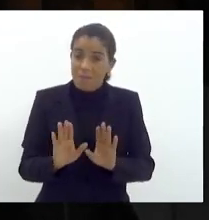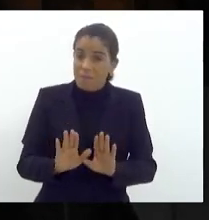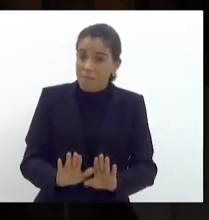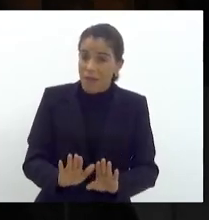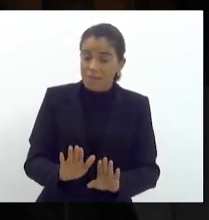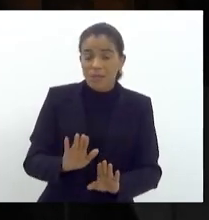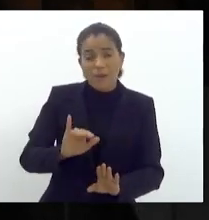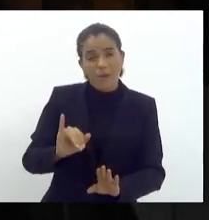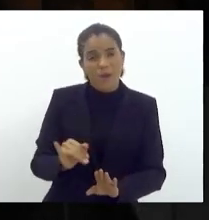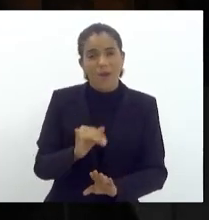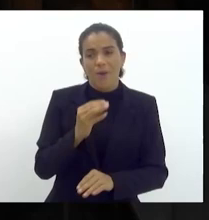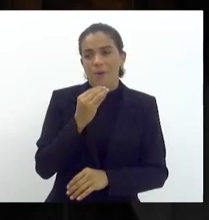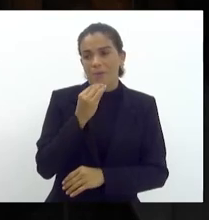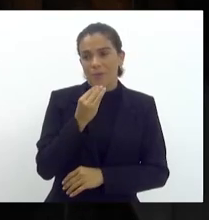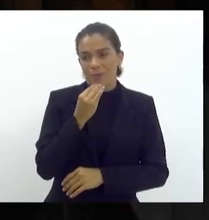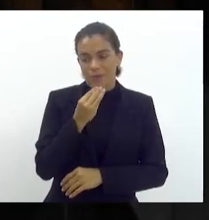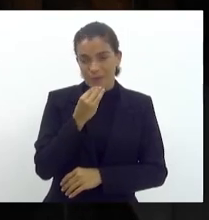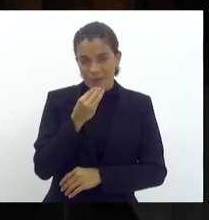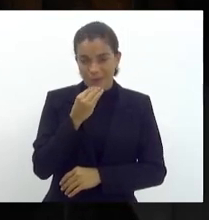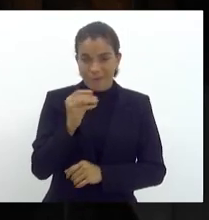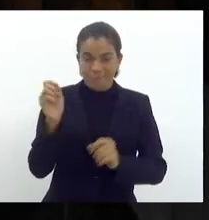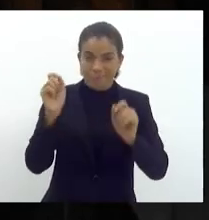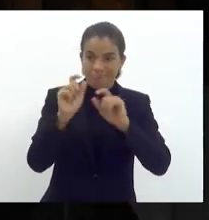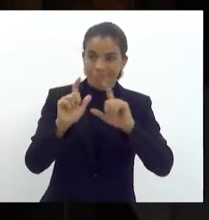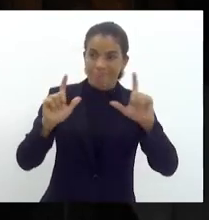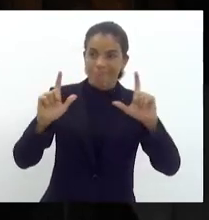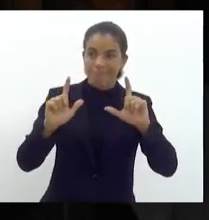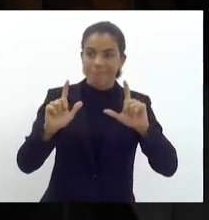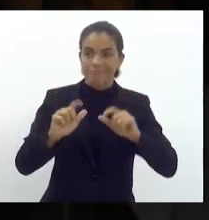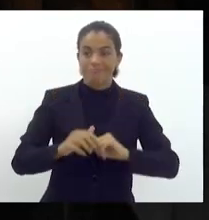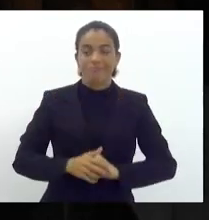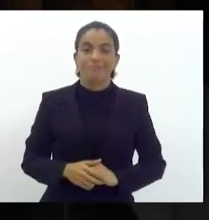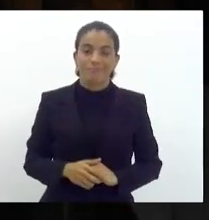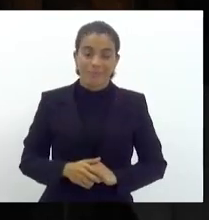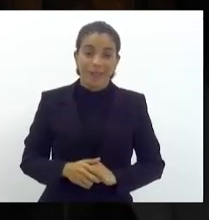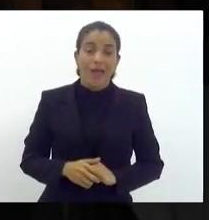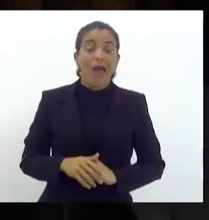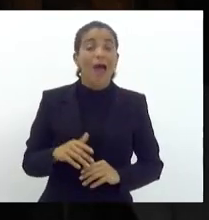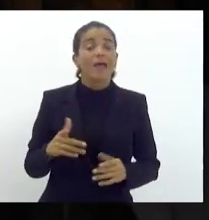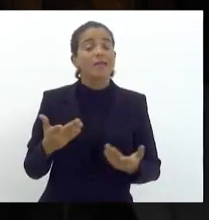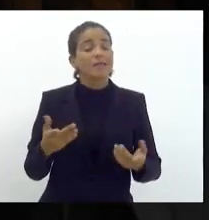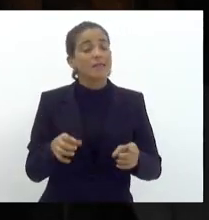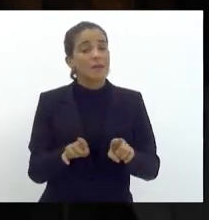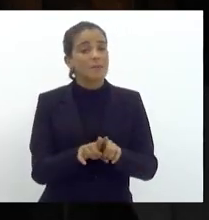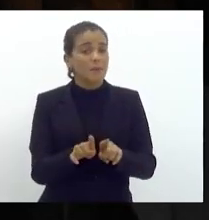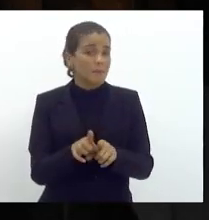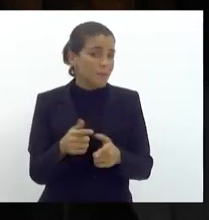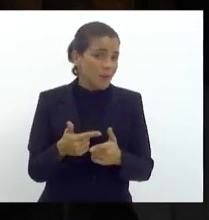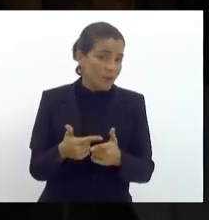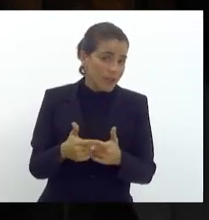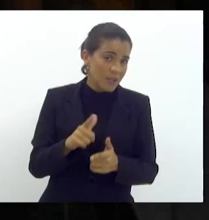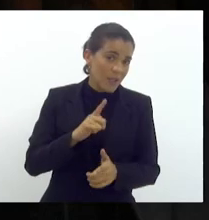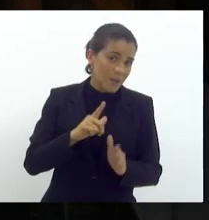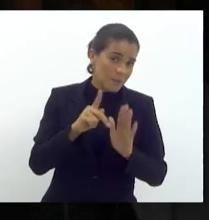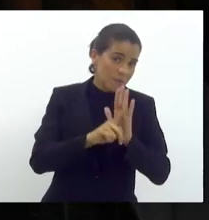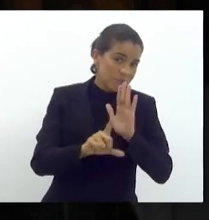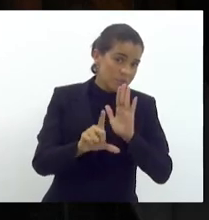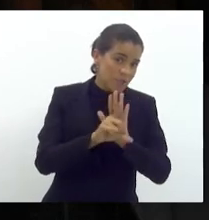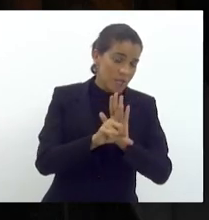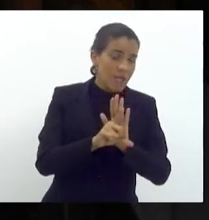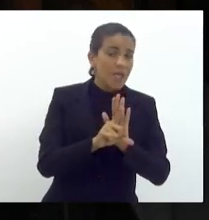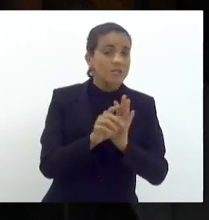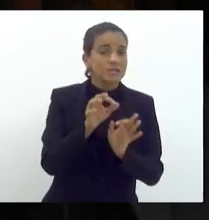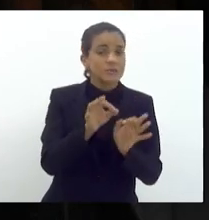é oportunidade de chamar atenção sobre mesmo até porque tem o projeto de lei